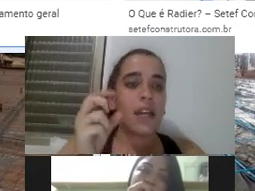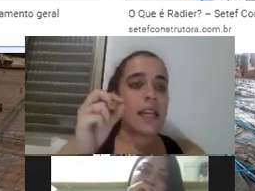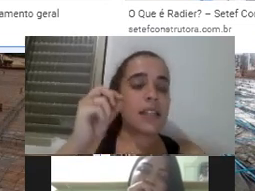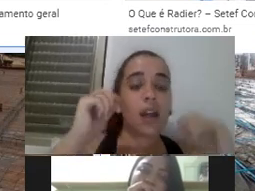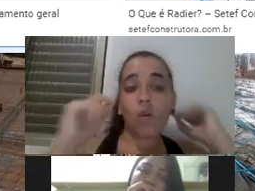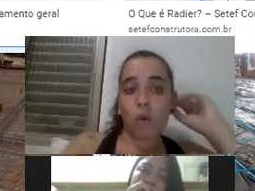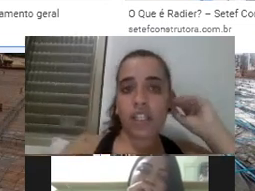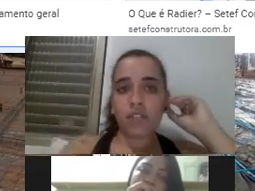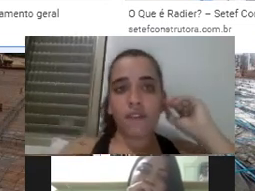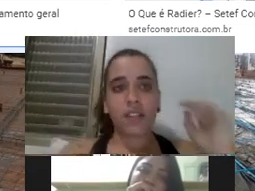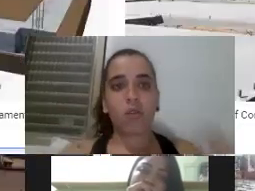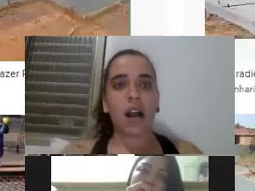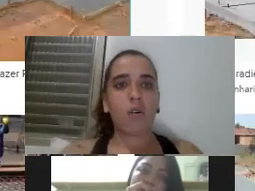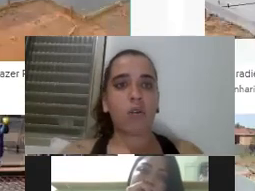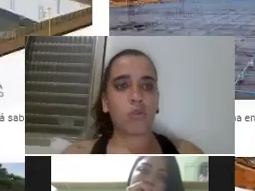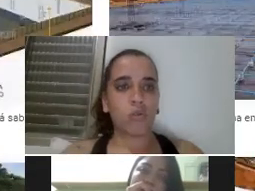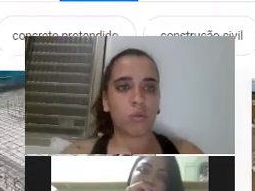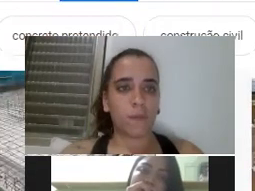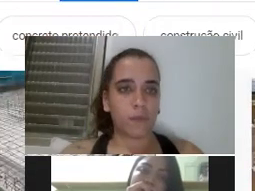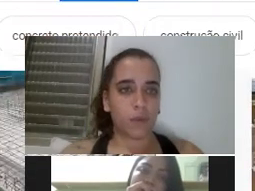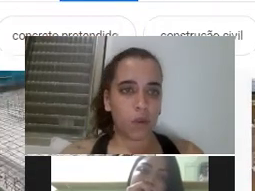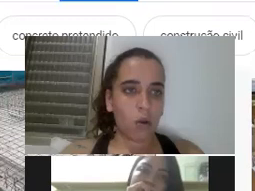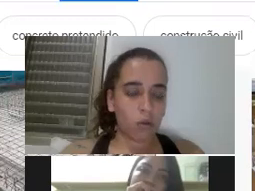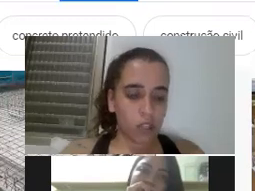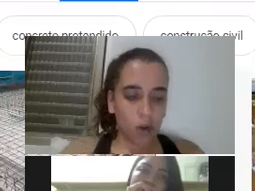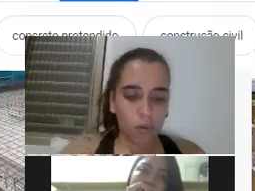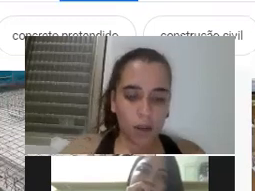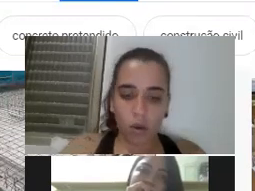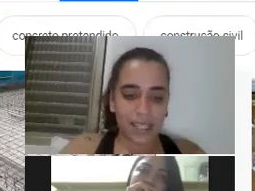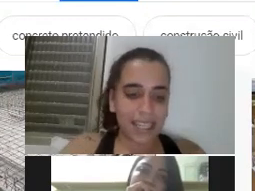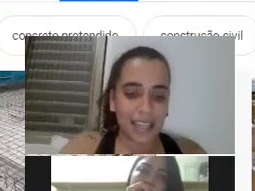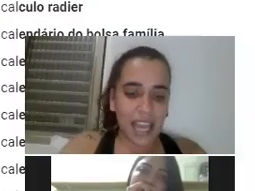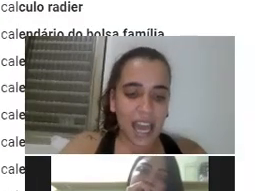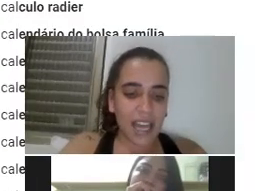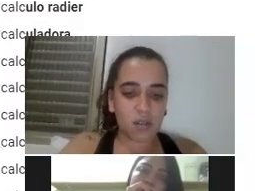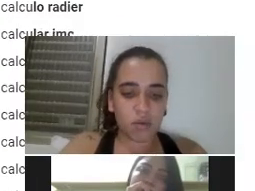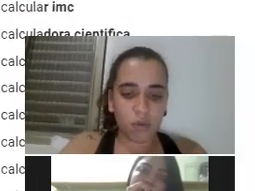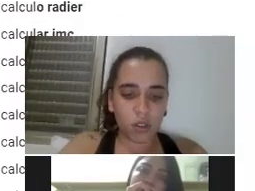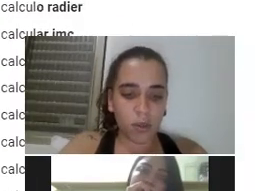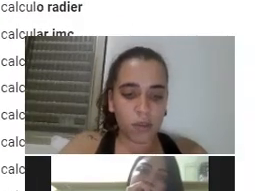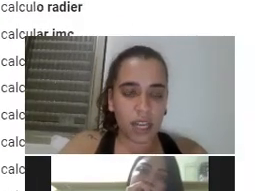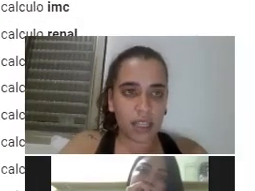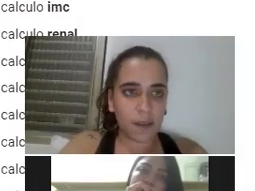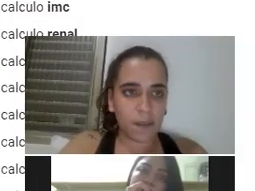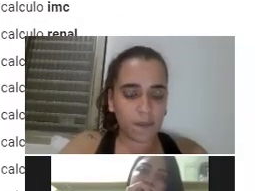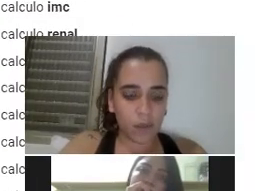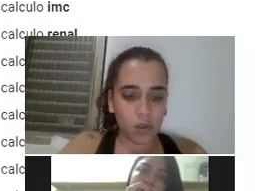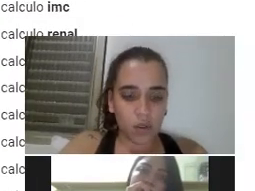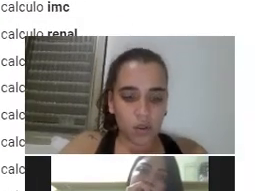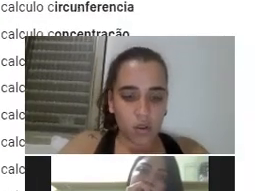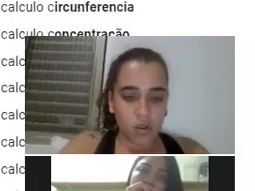dele. Então, quando a gente vai fazer o cálculo de alguma coisa que tenha aço, deixa eu só mostrar aqui.